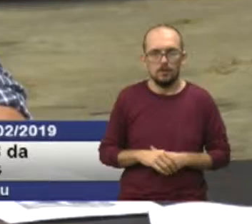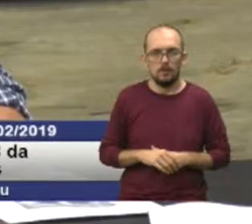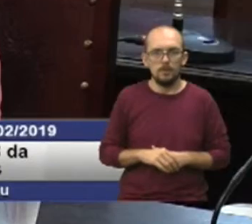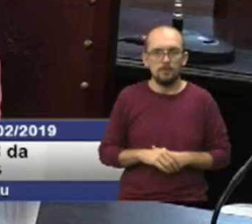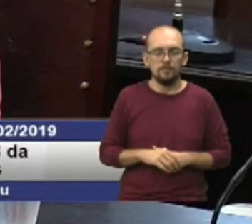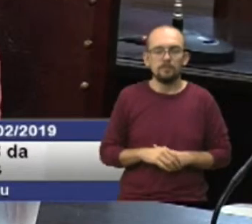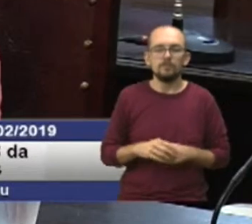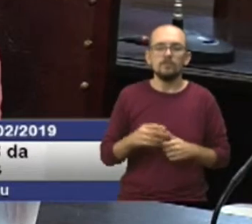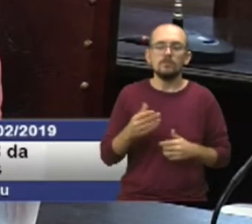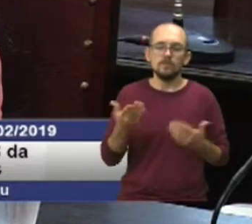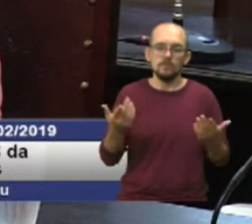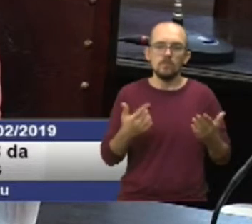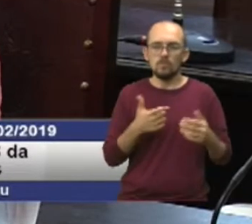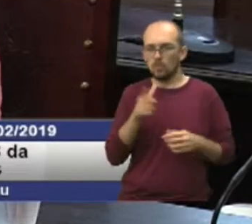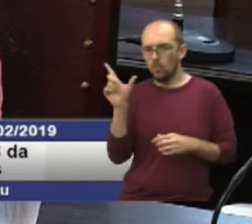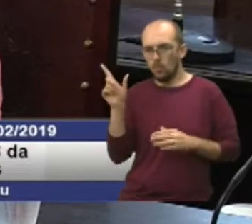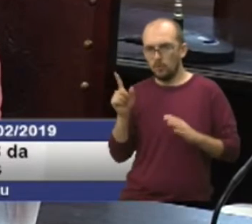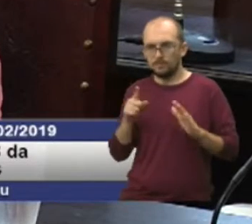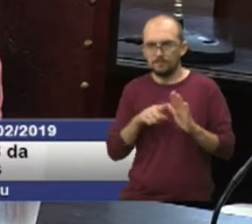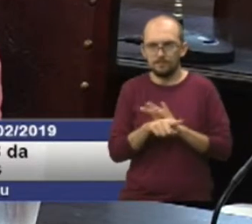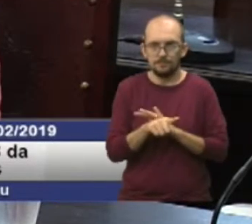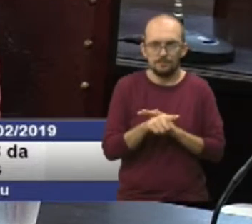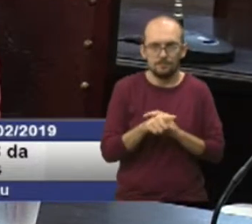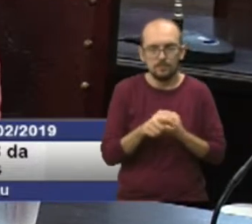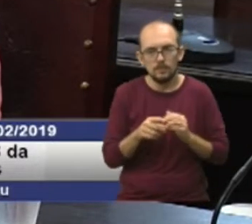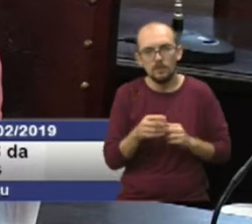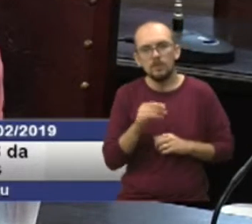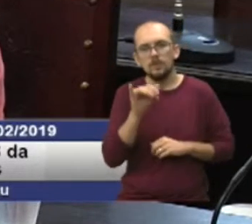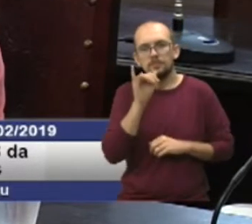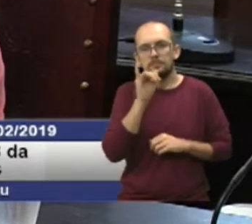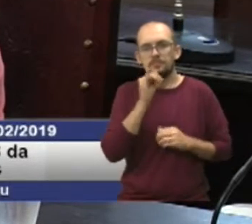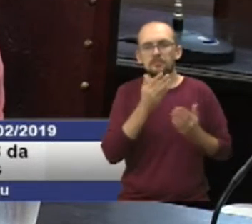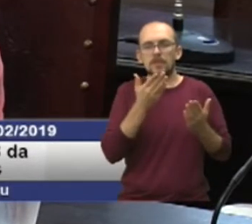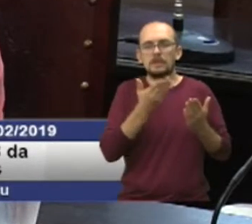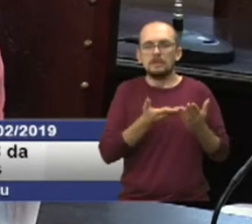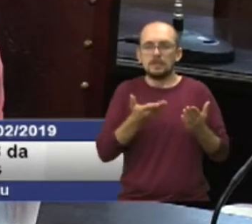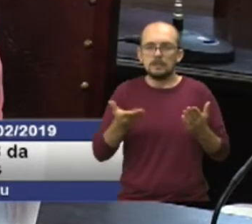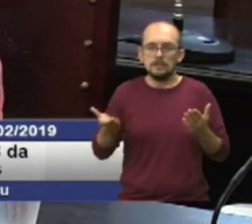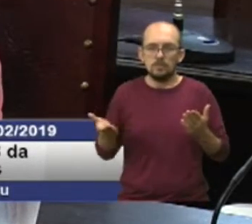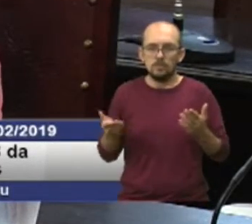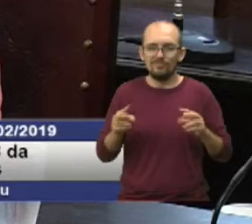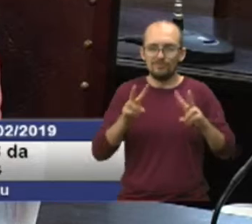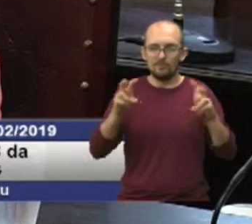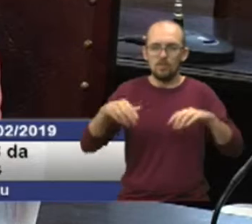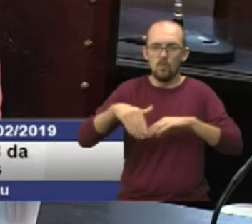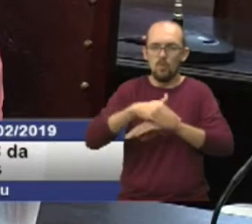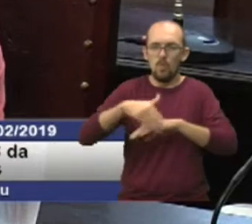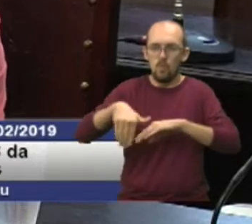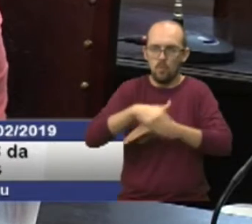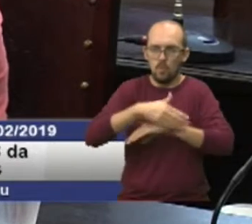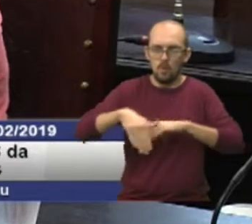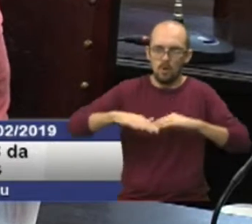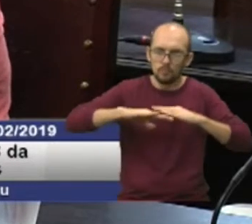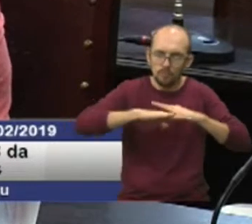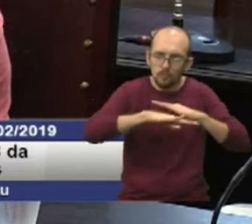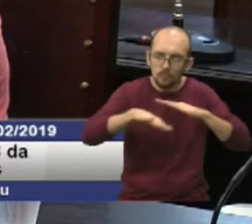outra coisa, por exemplo, as licitações da parte da pavimentação. Tá?